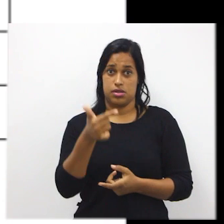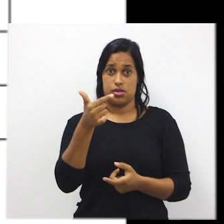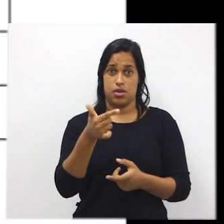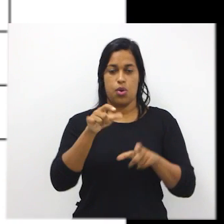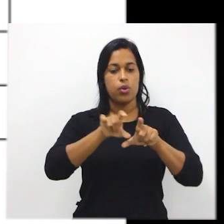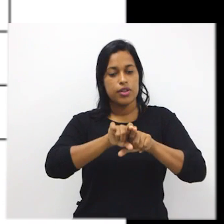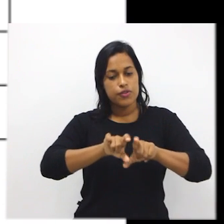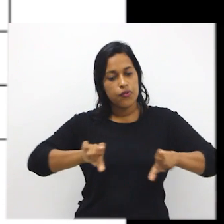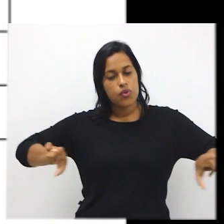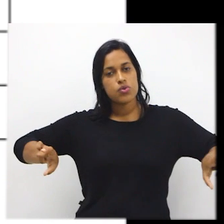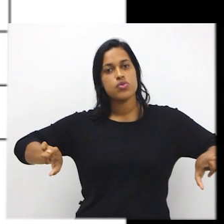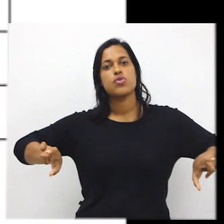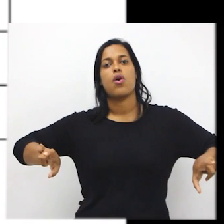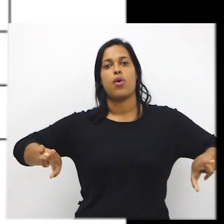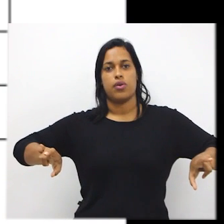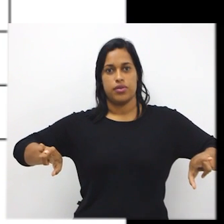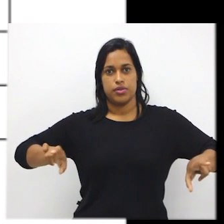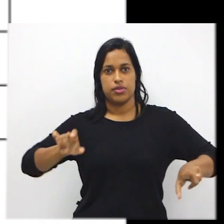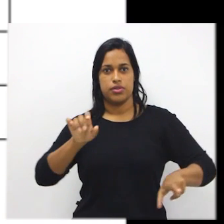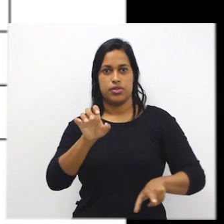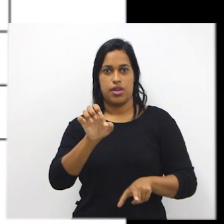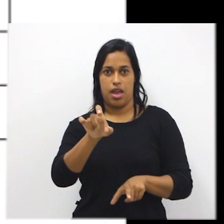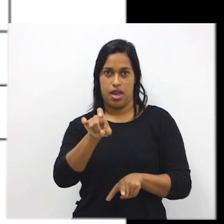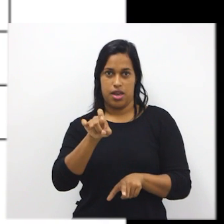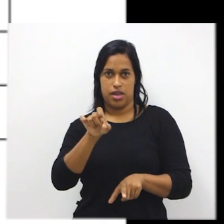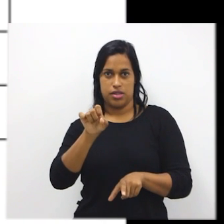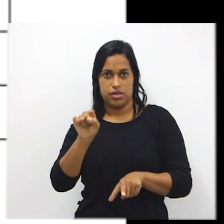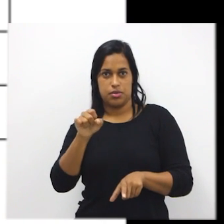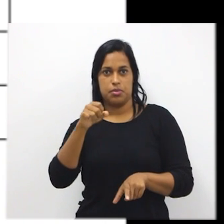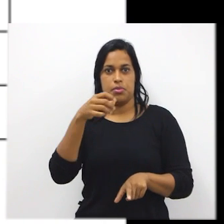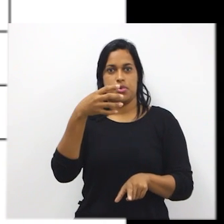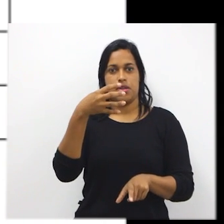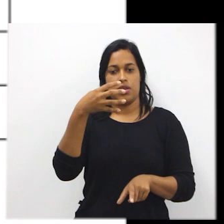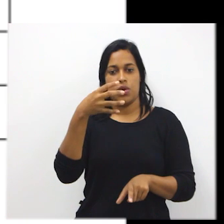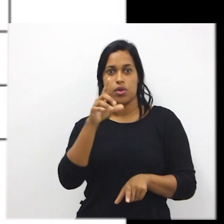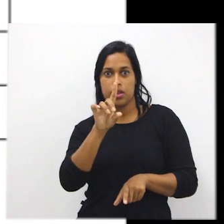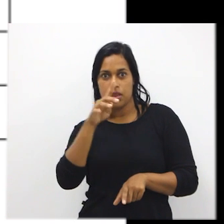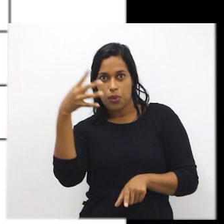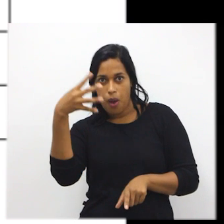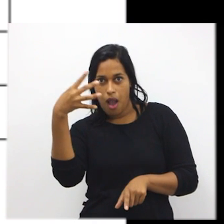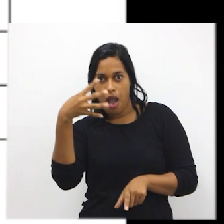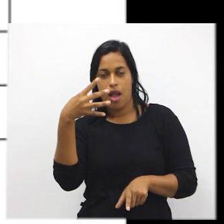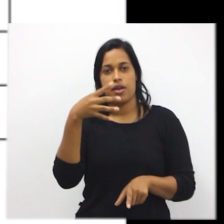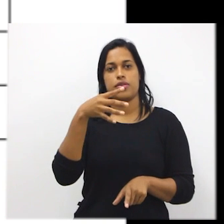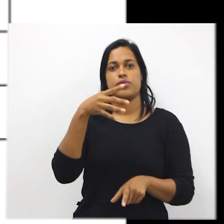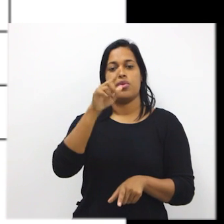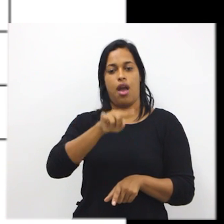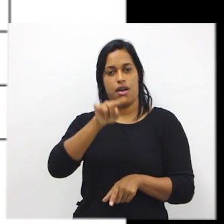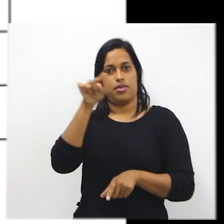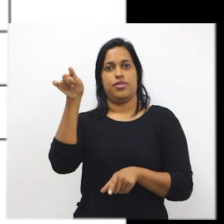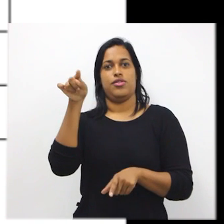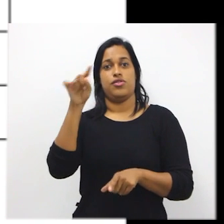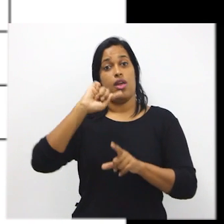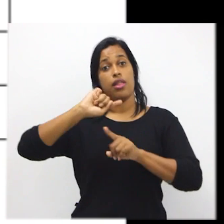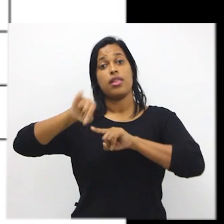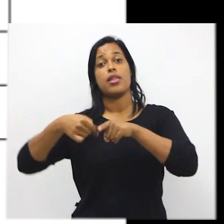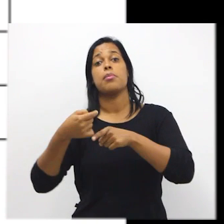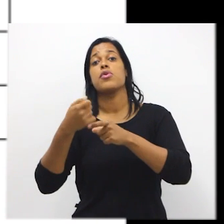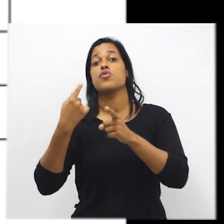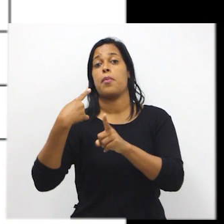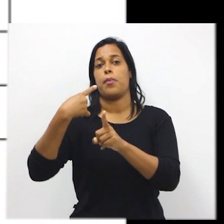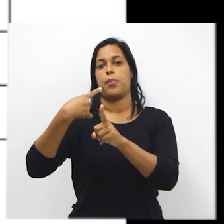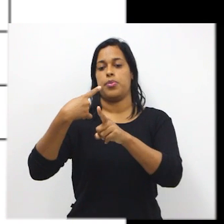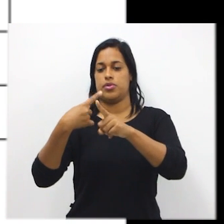as funções, que são exp, raiz q, quadre, int. Depois,